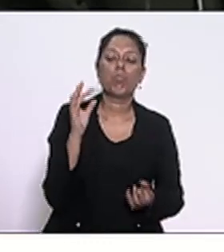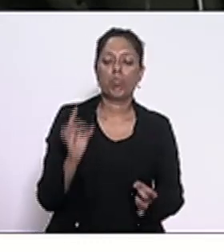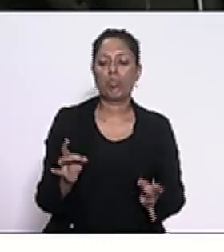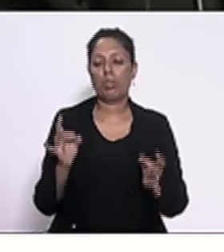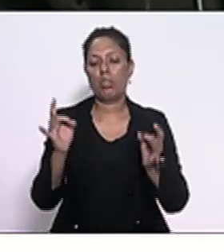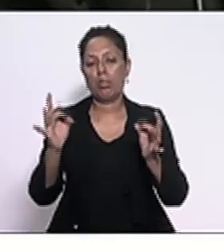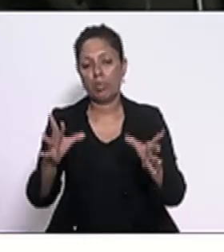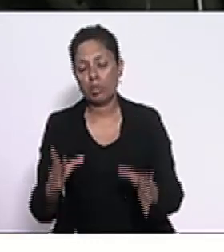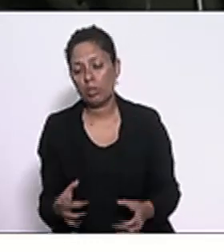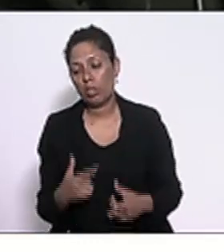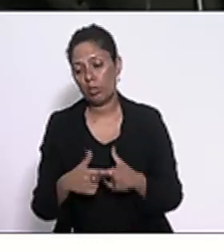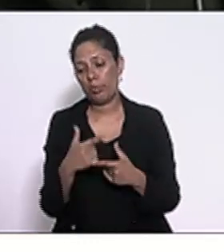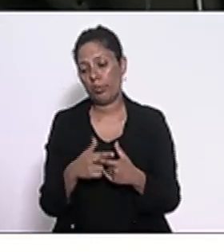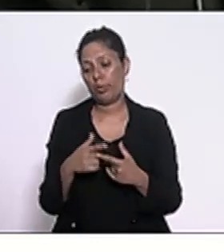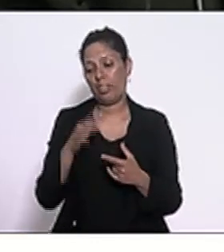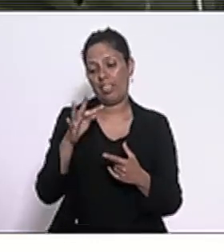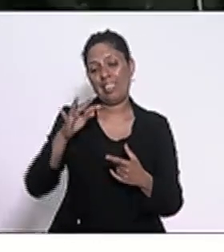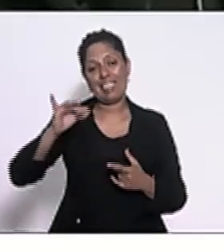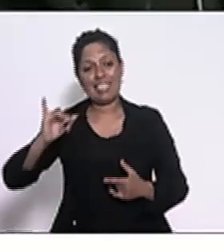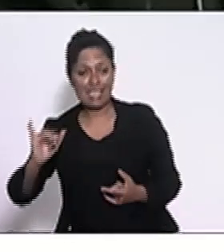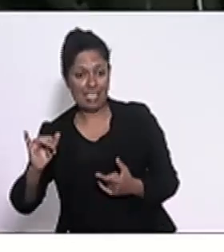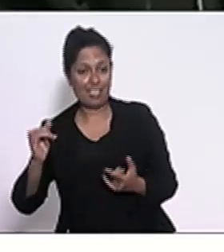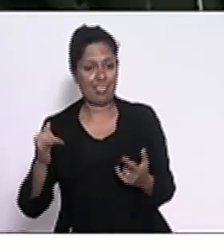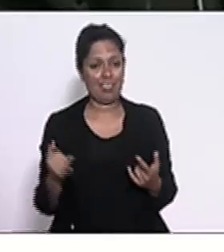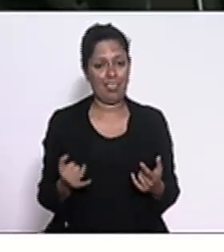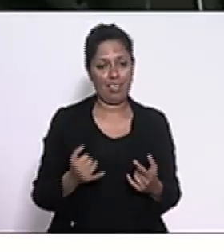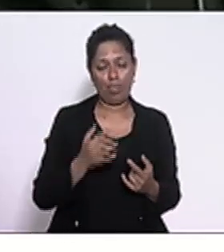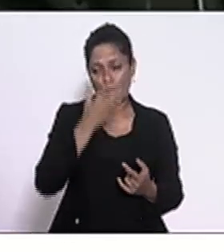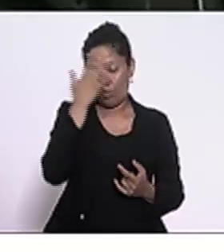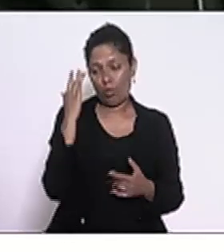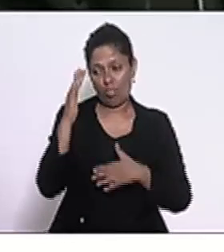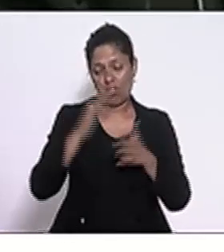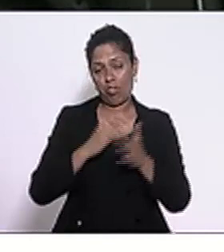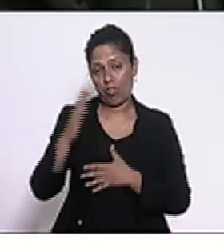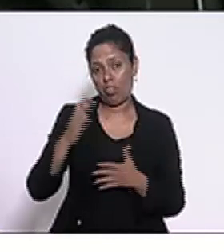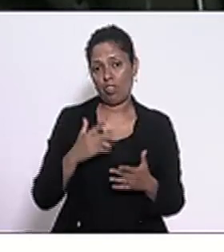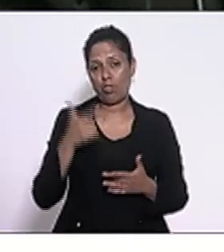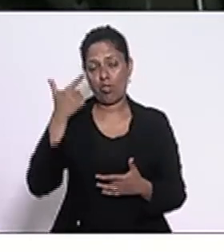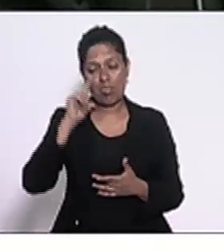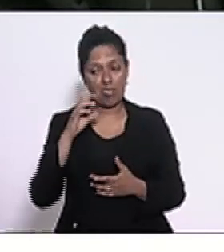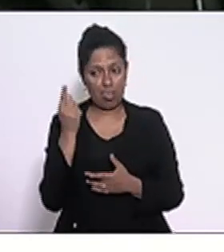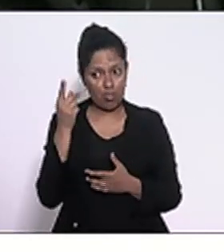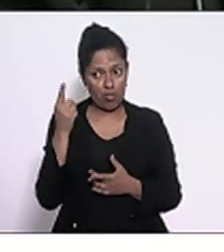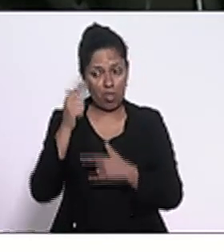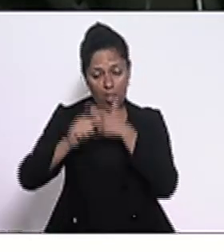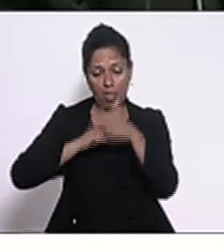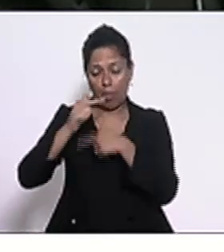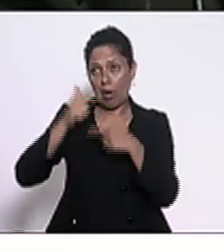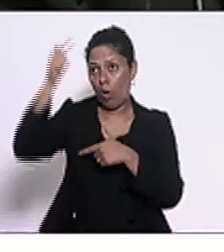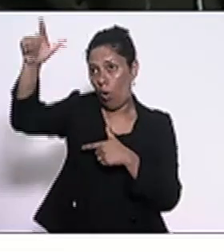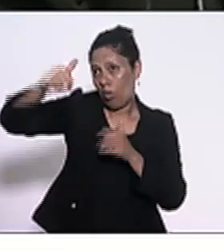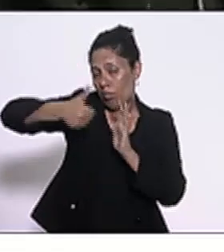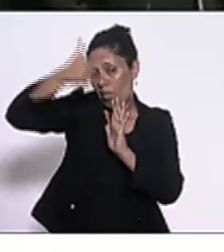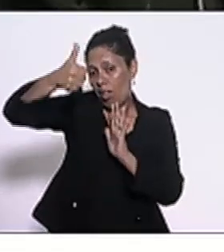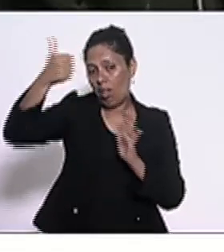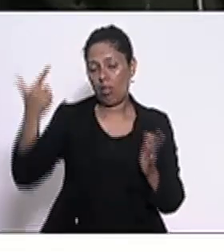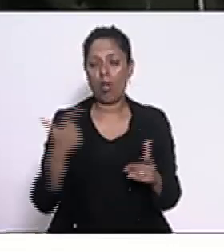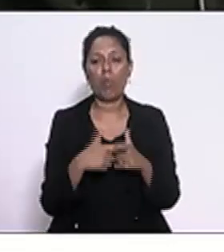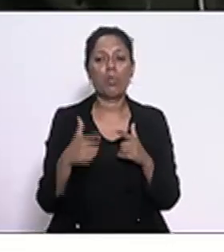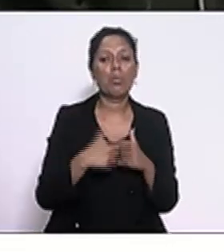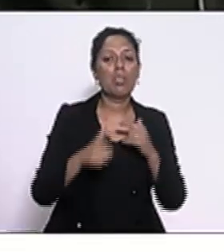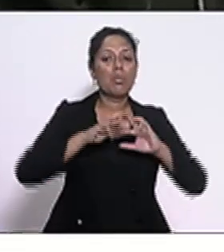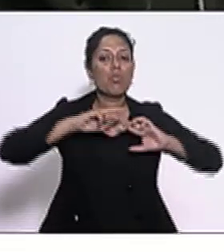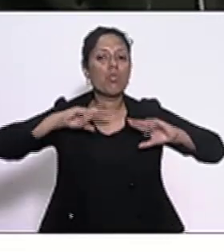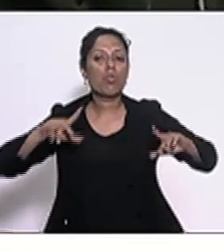mercado chama, a academia chama, as pessoas têm outros desafios